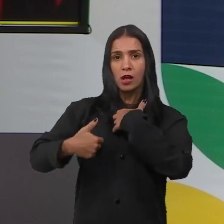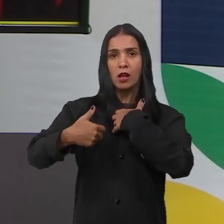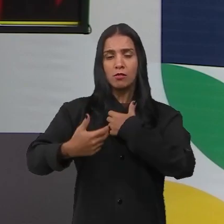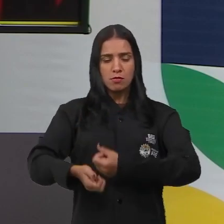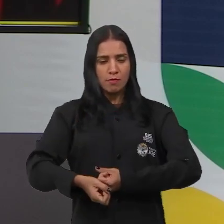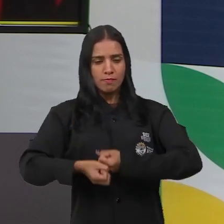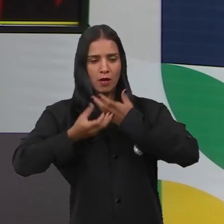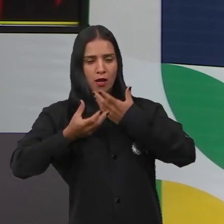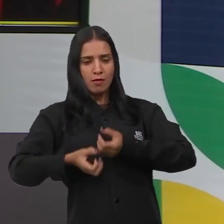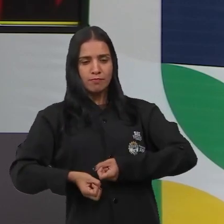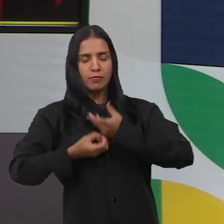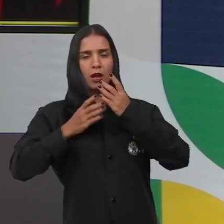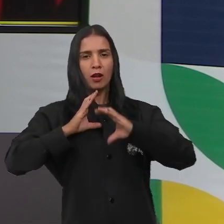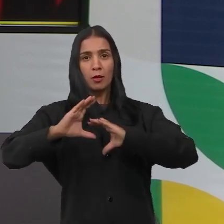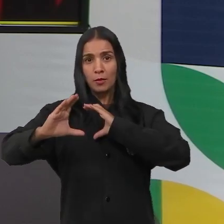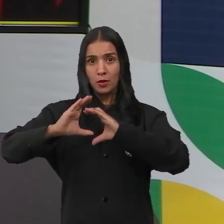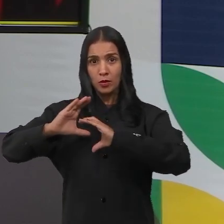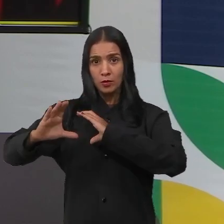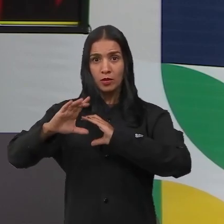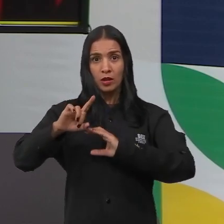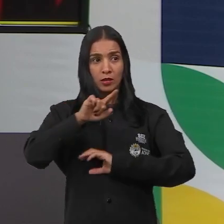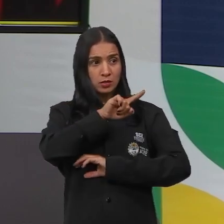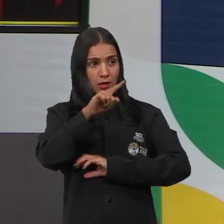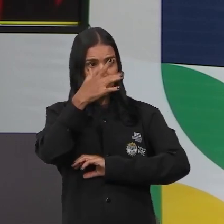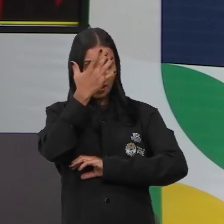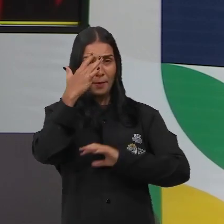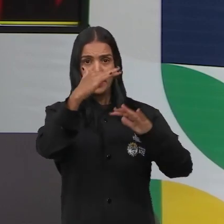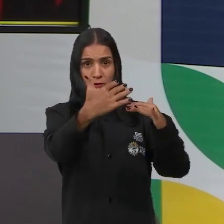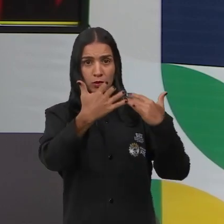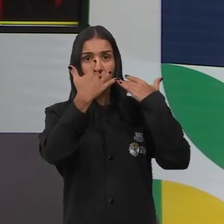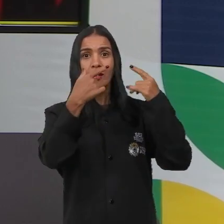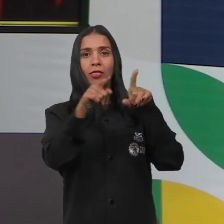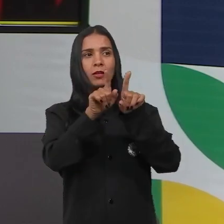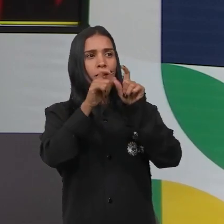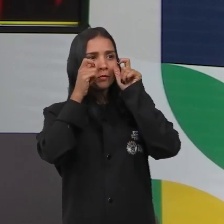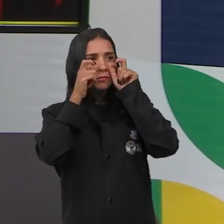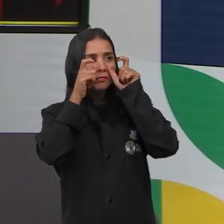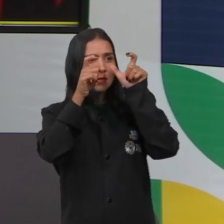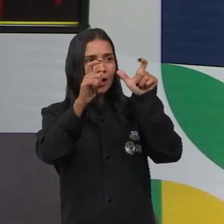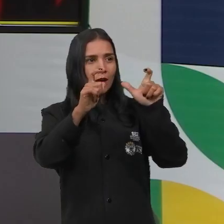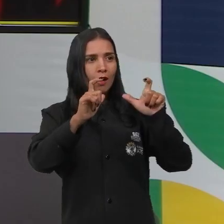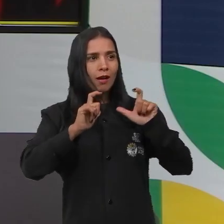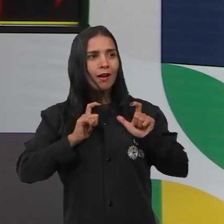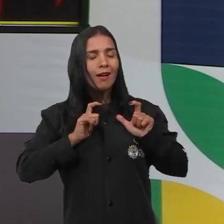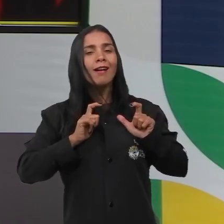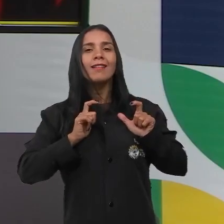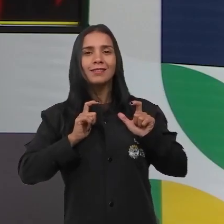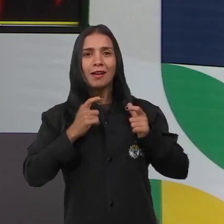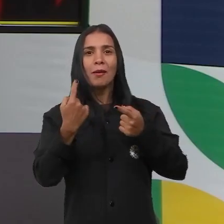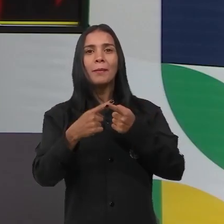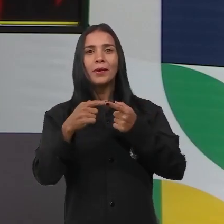fala, o telespectador ele também fica muito atento a tudo isso e consegue